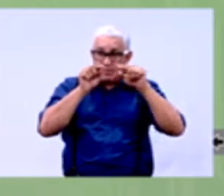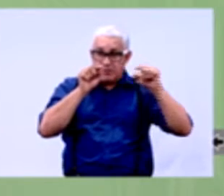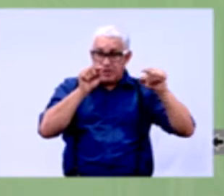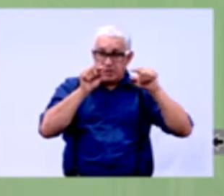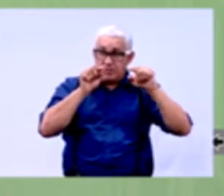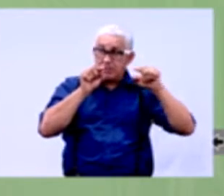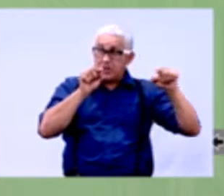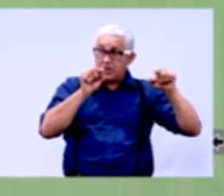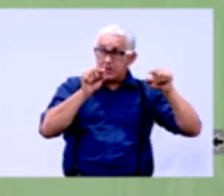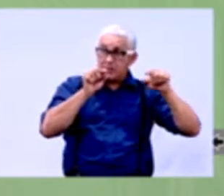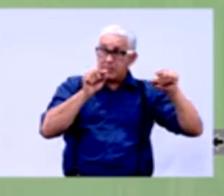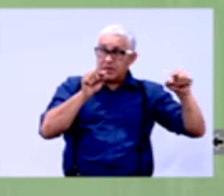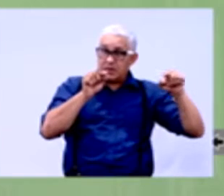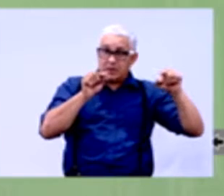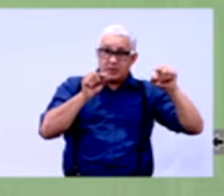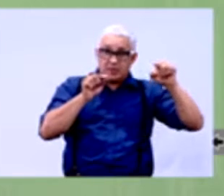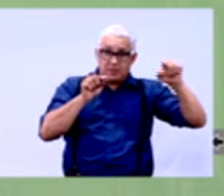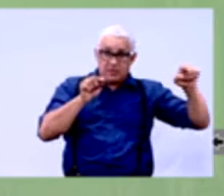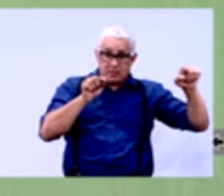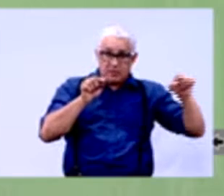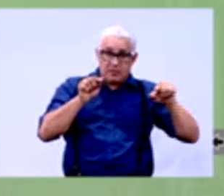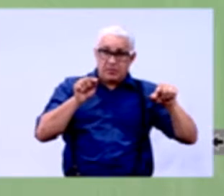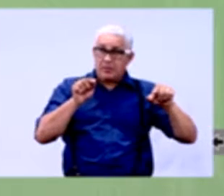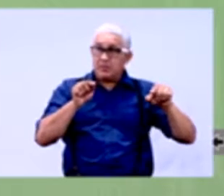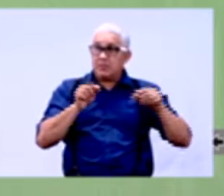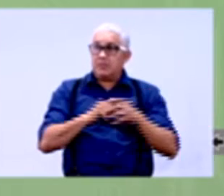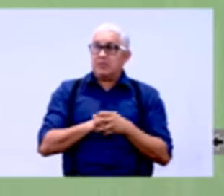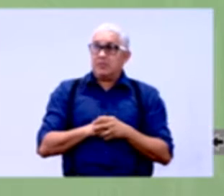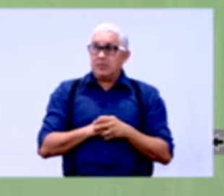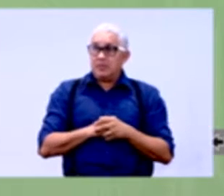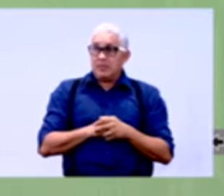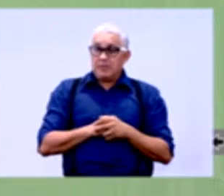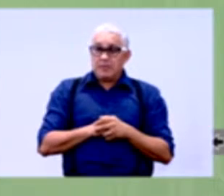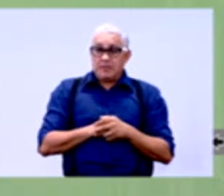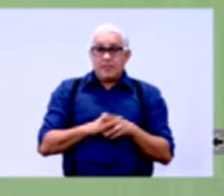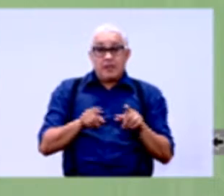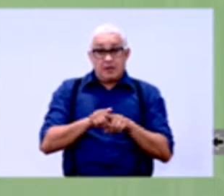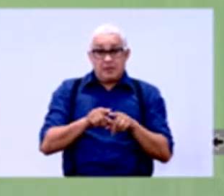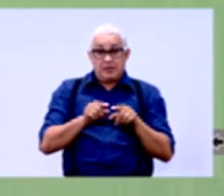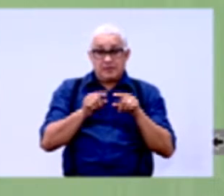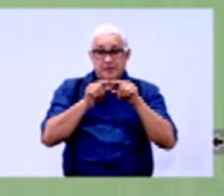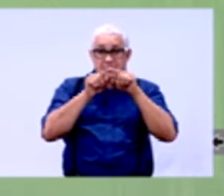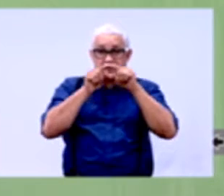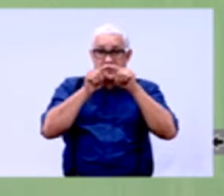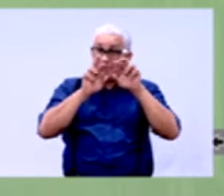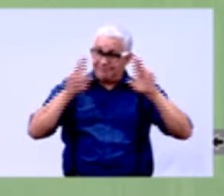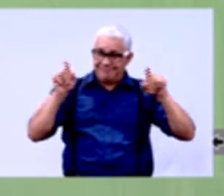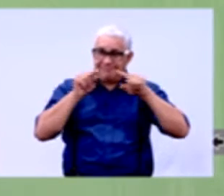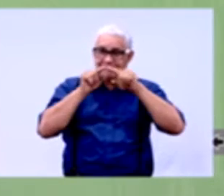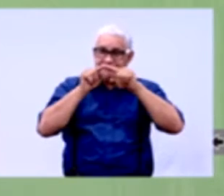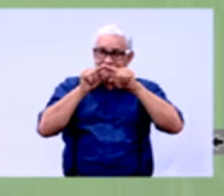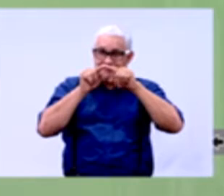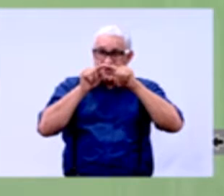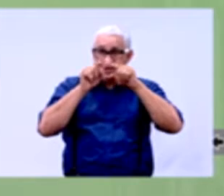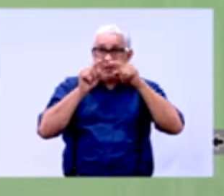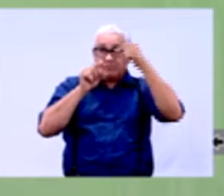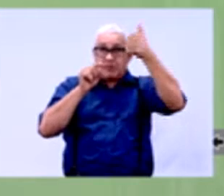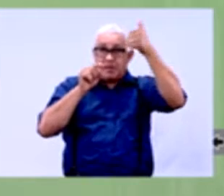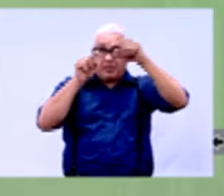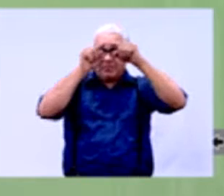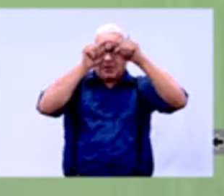usam barras de ativação. Já já vamos ver o que é barra de ativação. E aí essa seta diferente, que